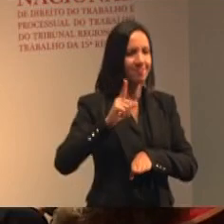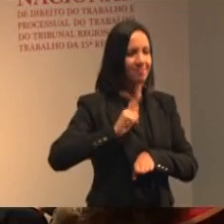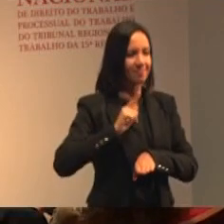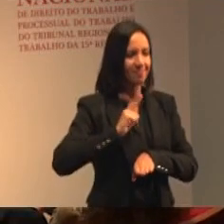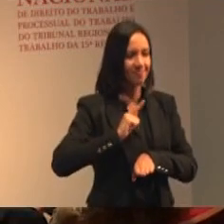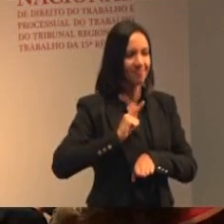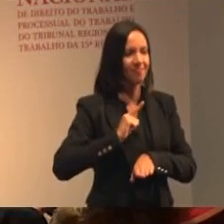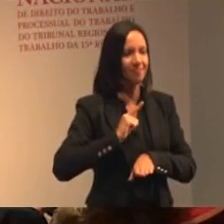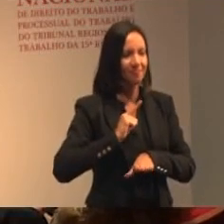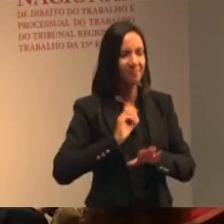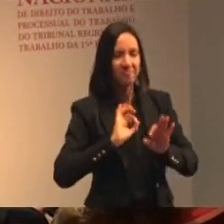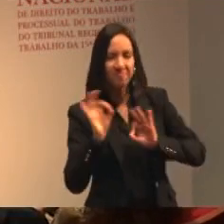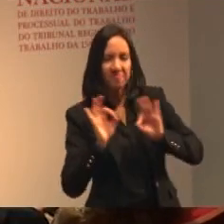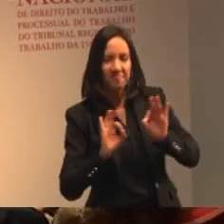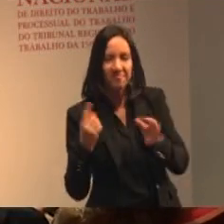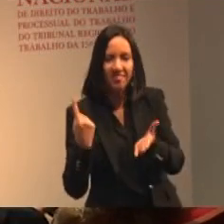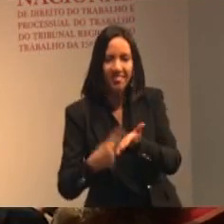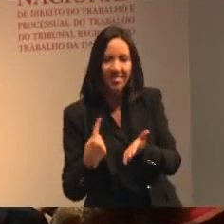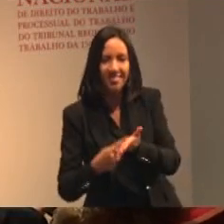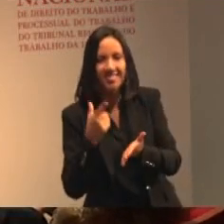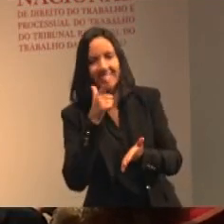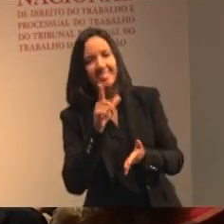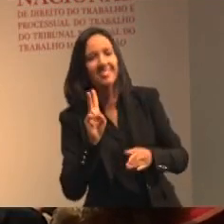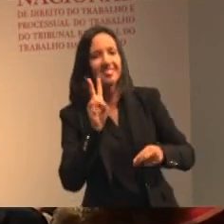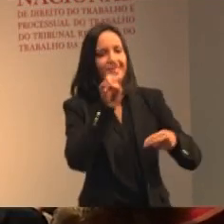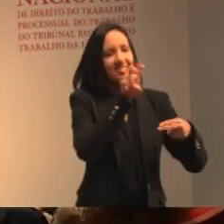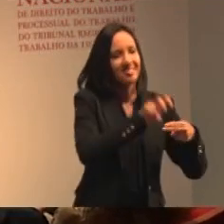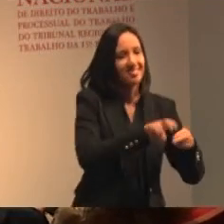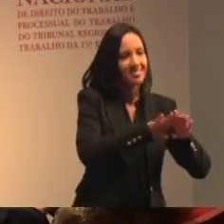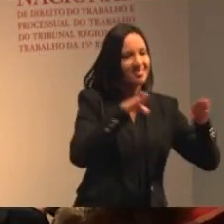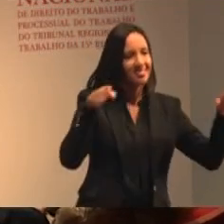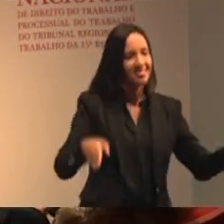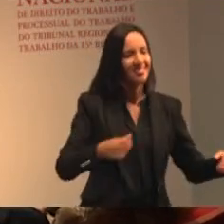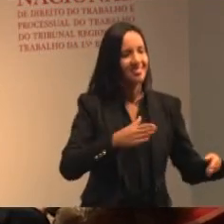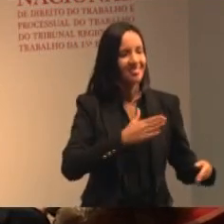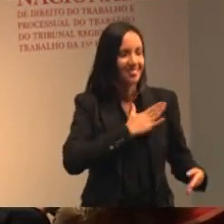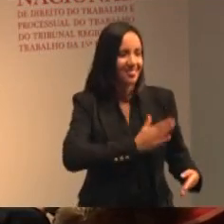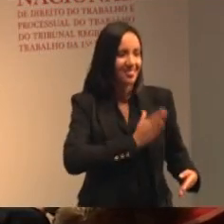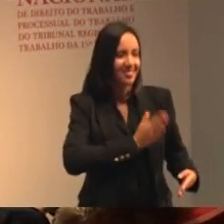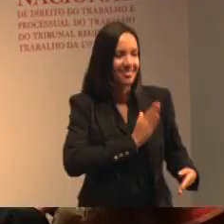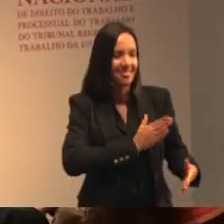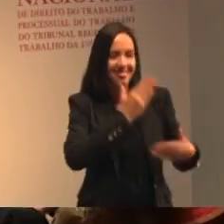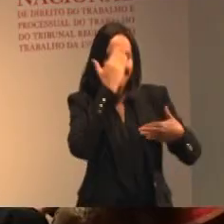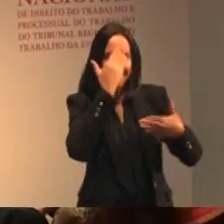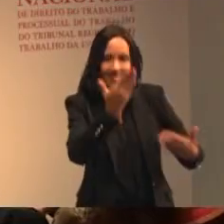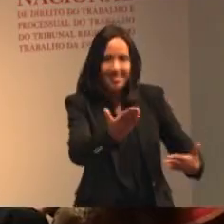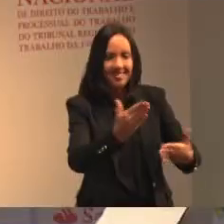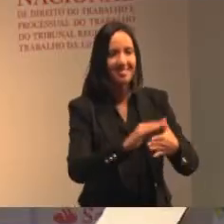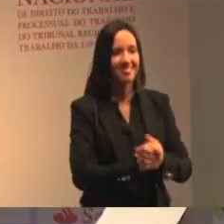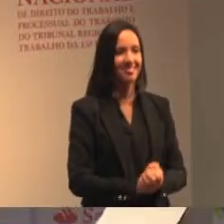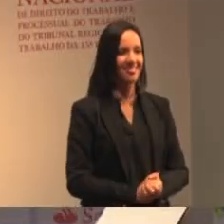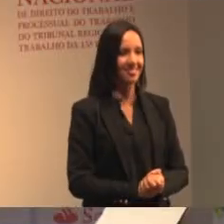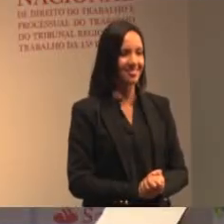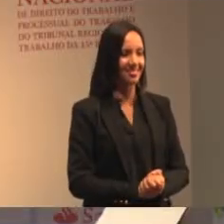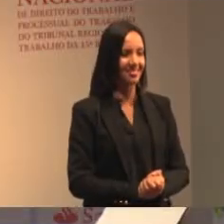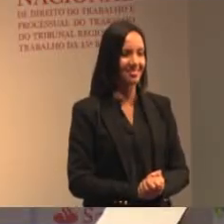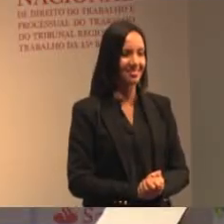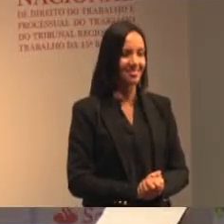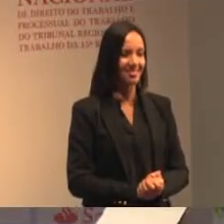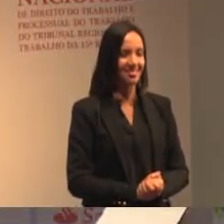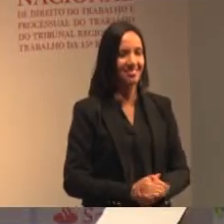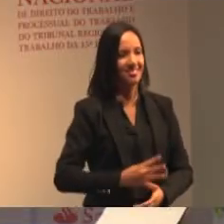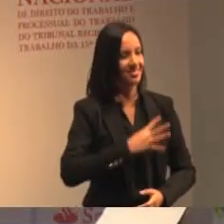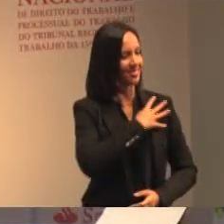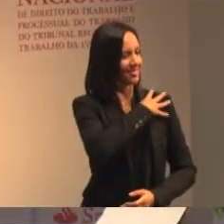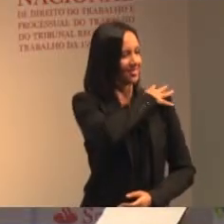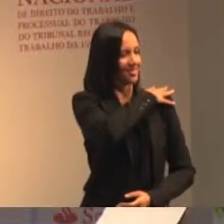agenda, né, doutor Daniel, para que pudesse compor a nossa mesa. Obrigada de coração pela sua presença. O senhor coronel da